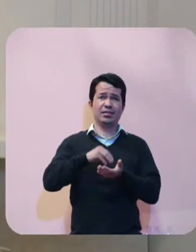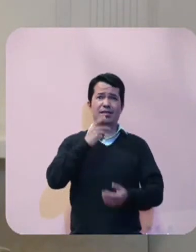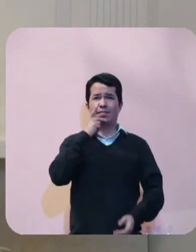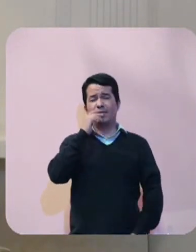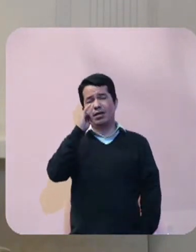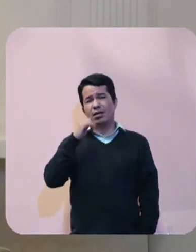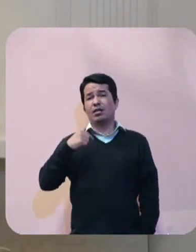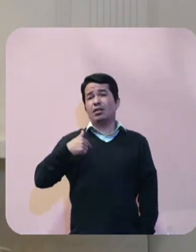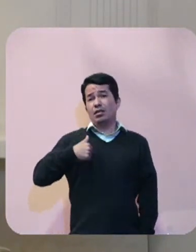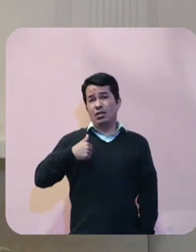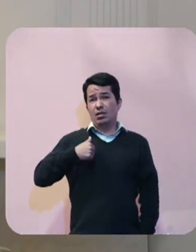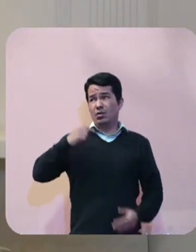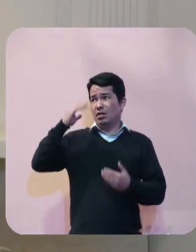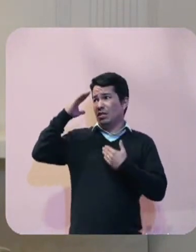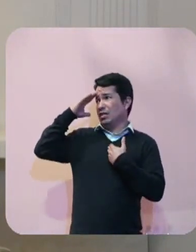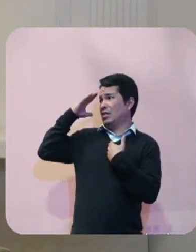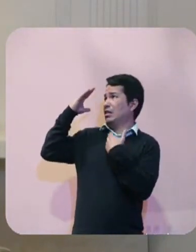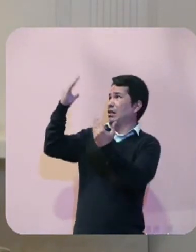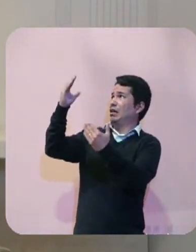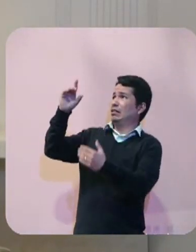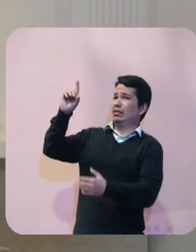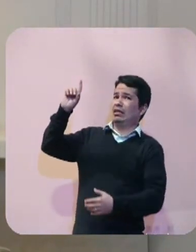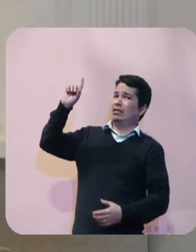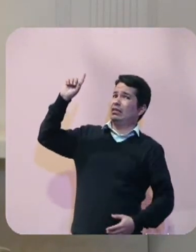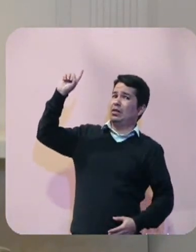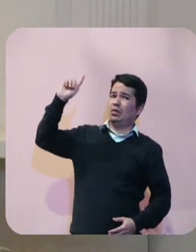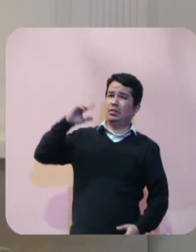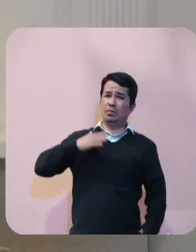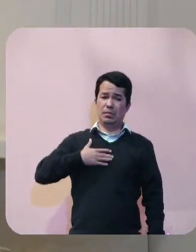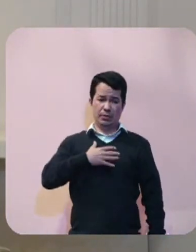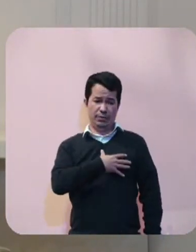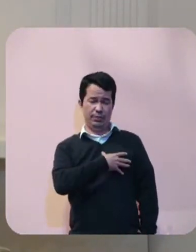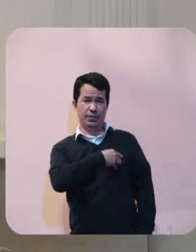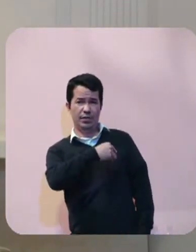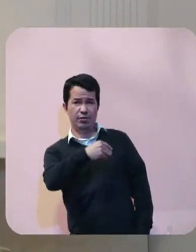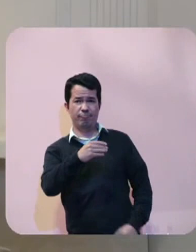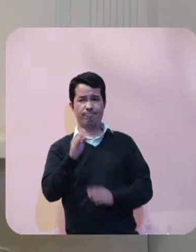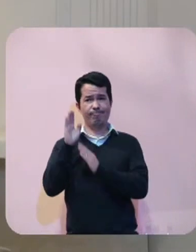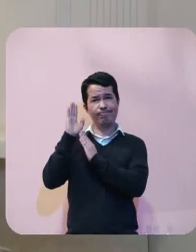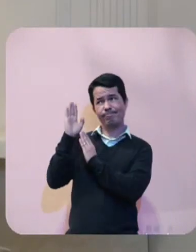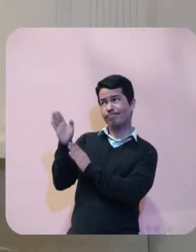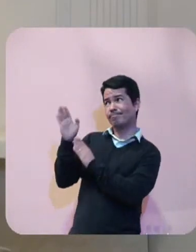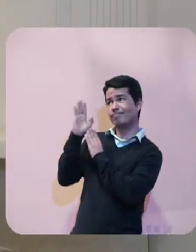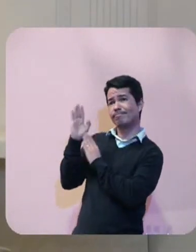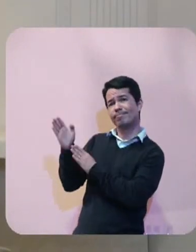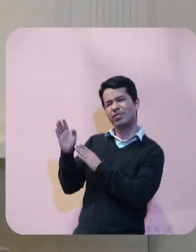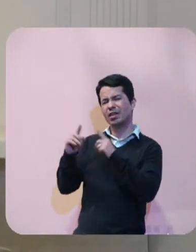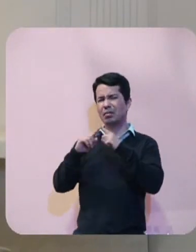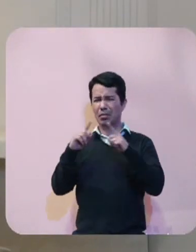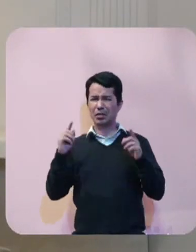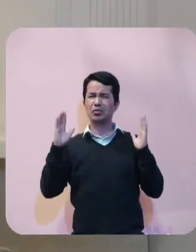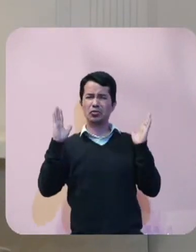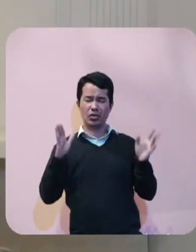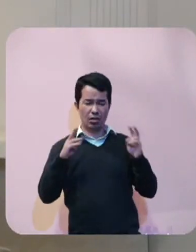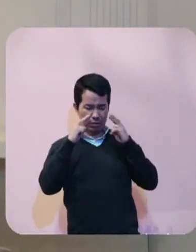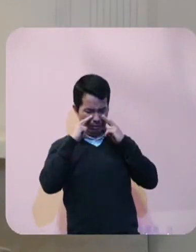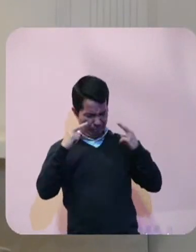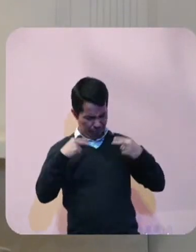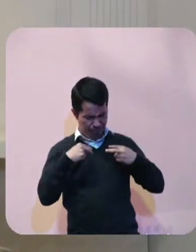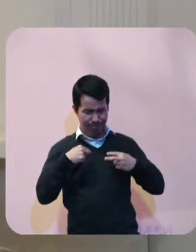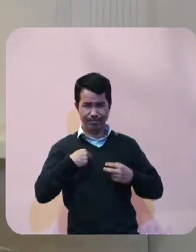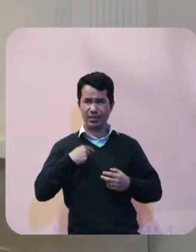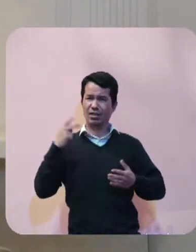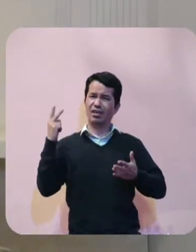meus filhos serem o que são, porque é graça de Deus acima de tudo. Mas quantas vezes eu vejo a minha incompetência, às vezes eu